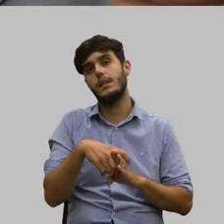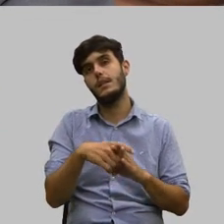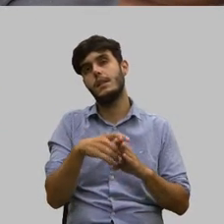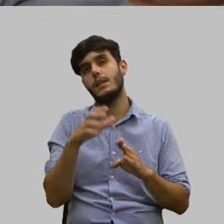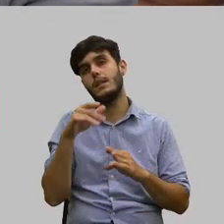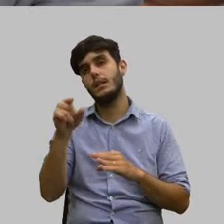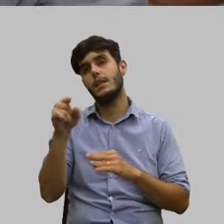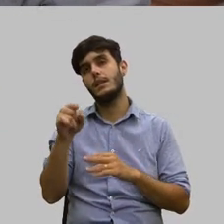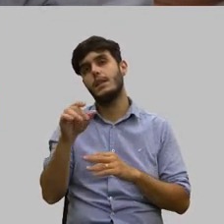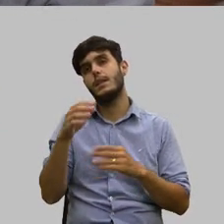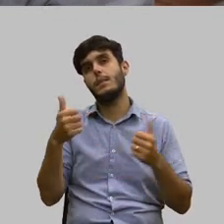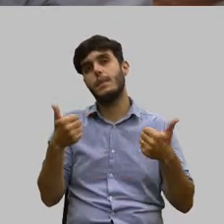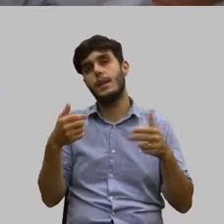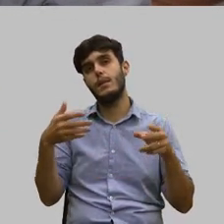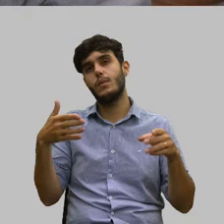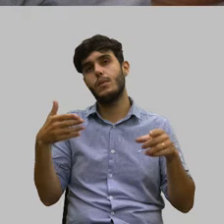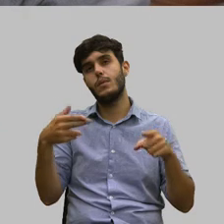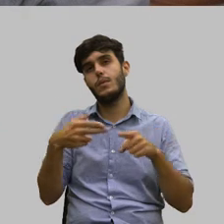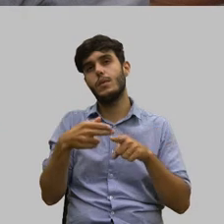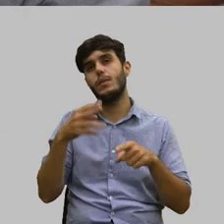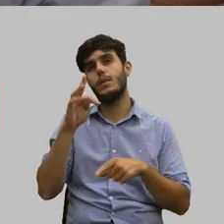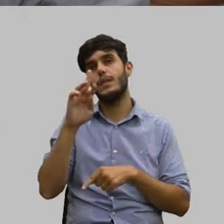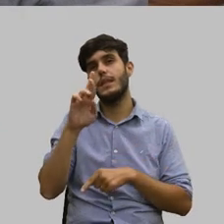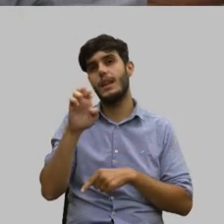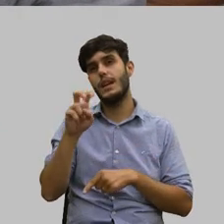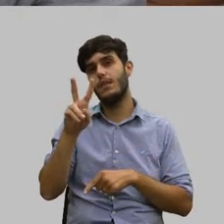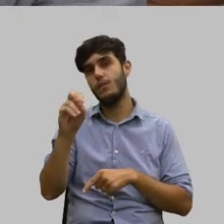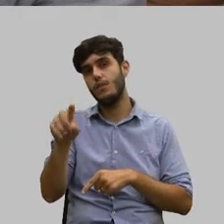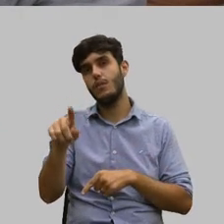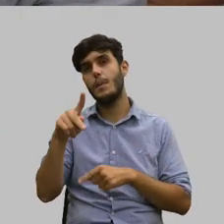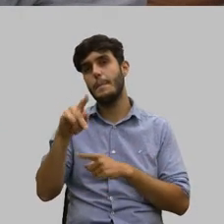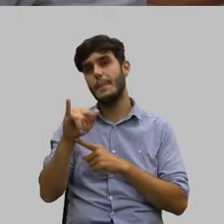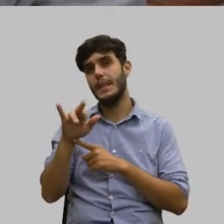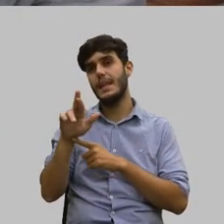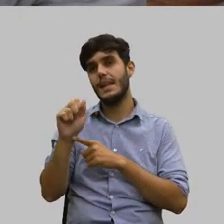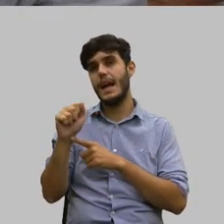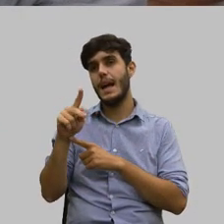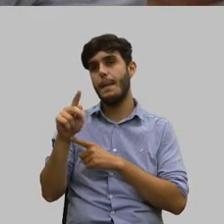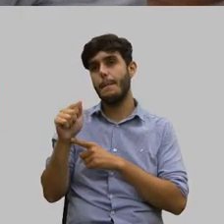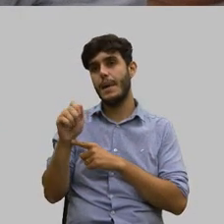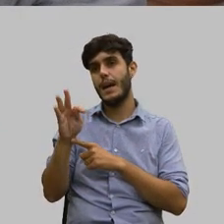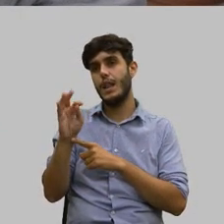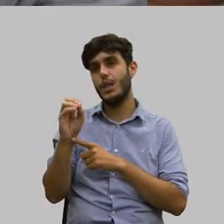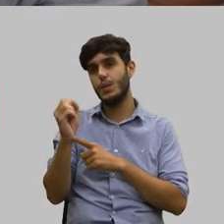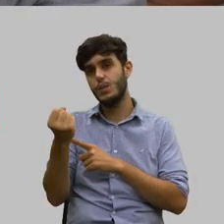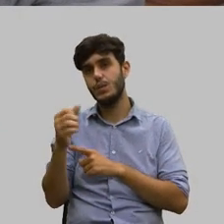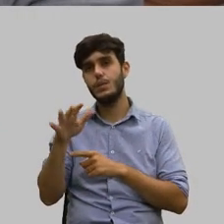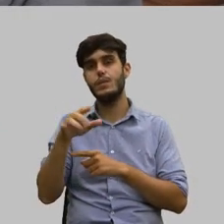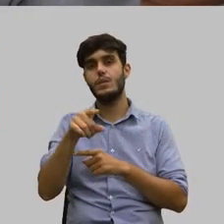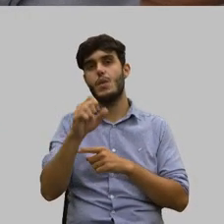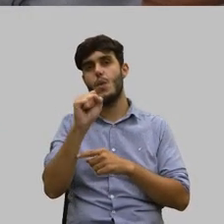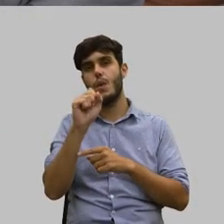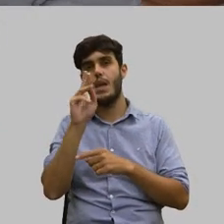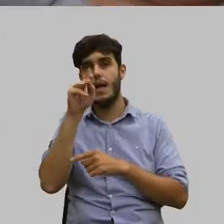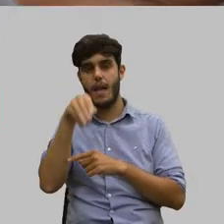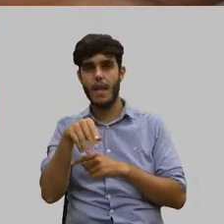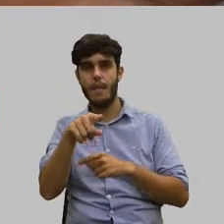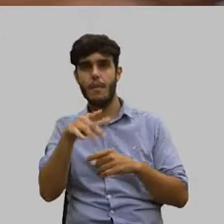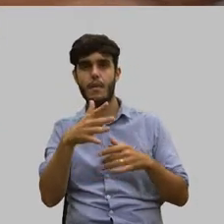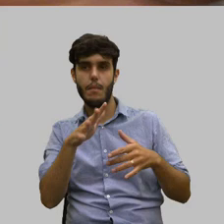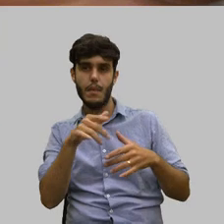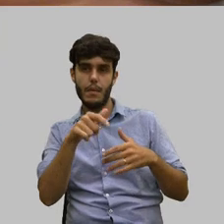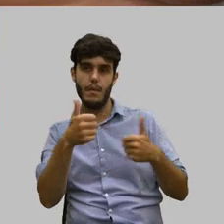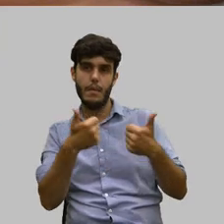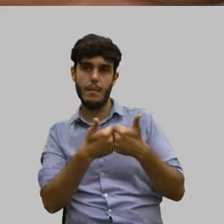Trevo né de pirapatos ligando né oito cerca de 8 km depois desse daquele